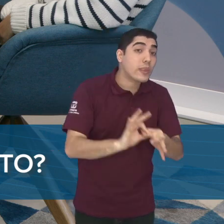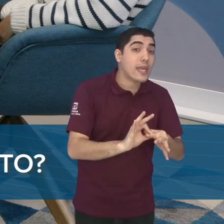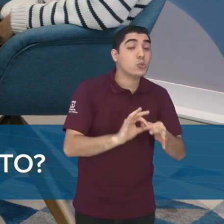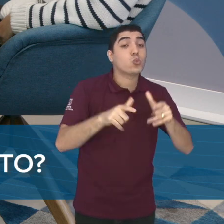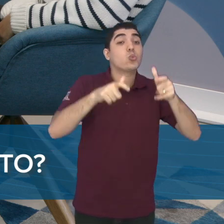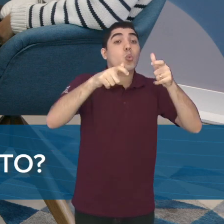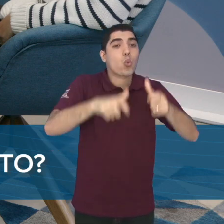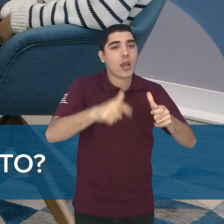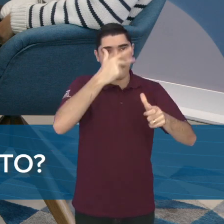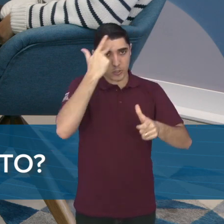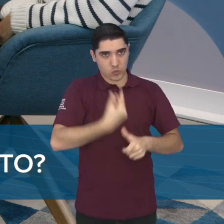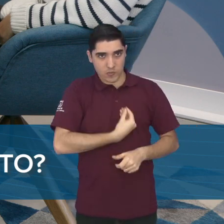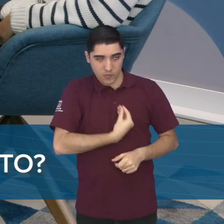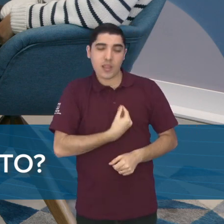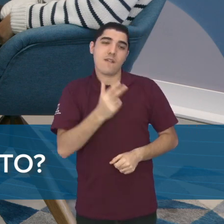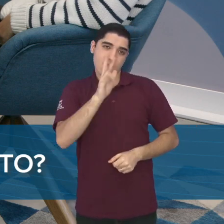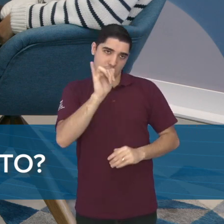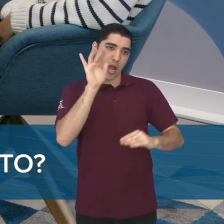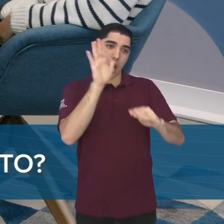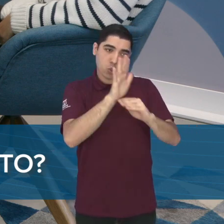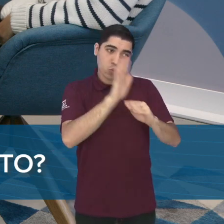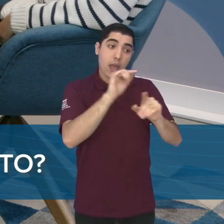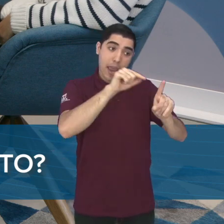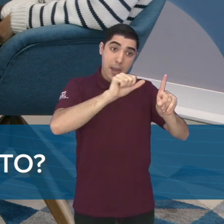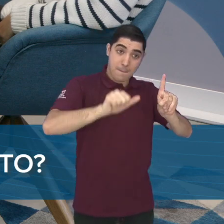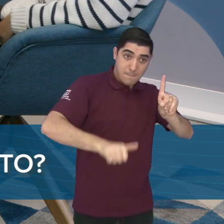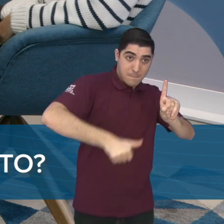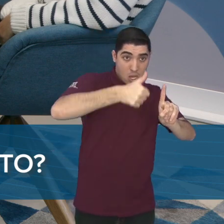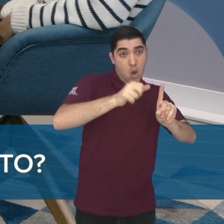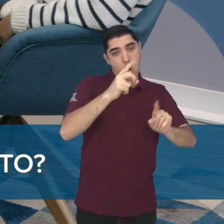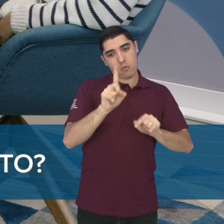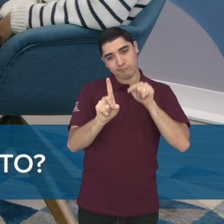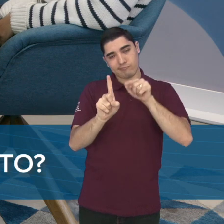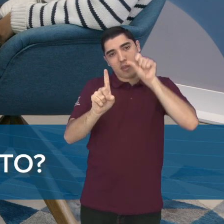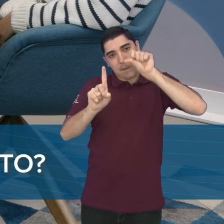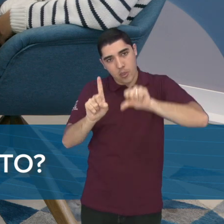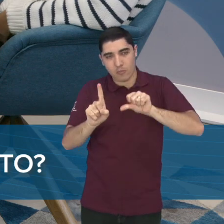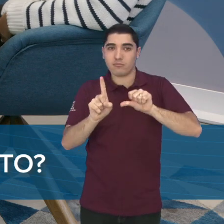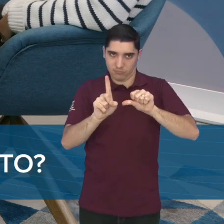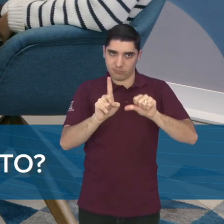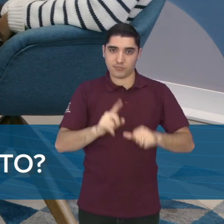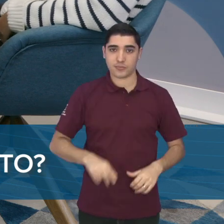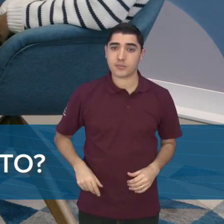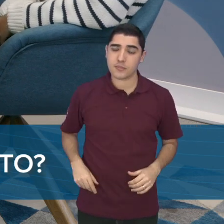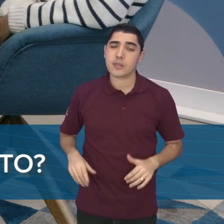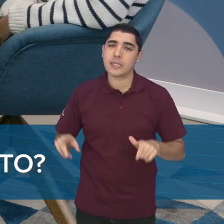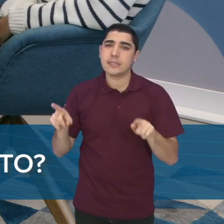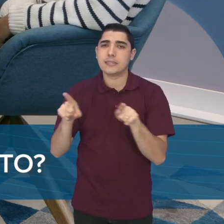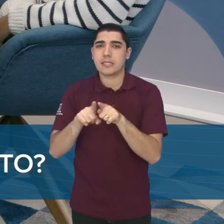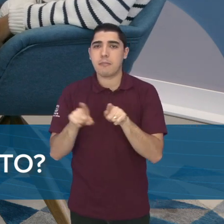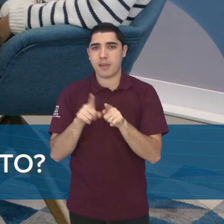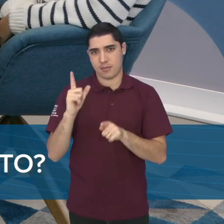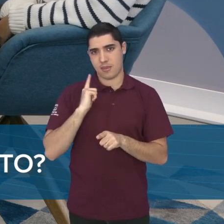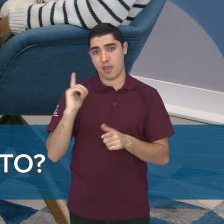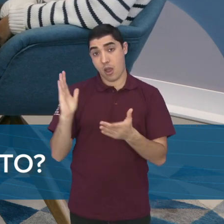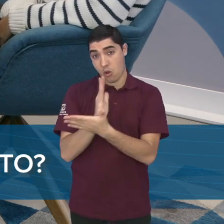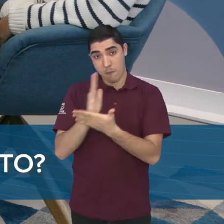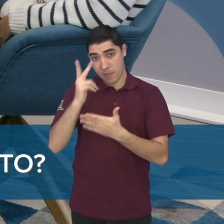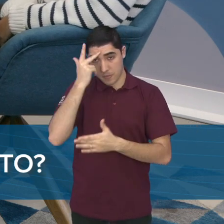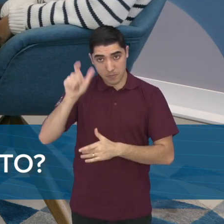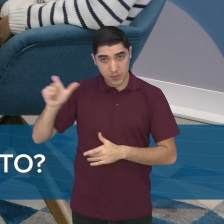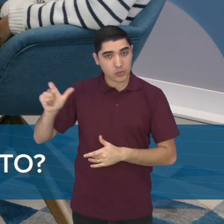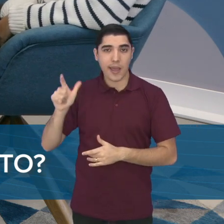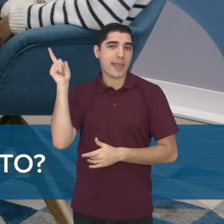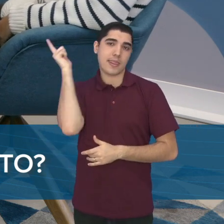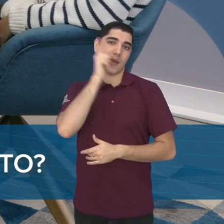diferença no sentido de entender, né, o porquê a gente sofre. Ou ficar remoendo aquilo, né? Porque tem gente que nem esse